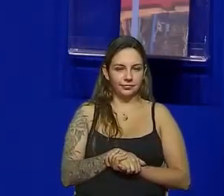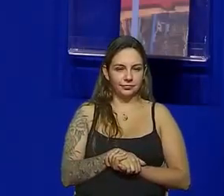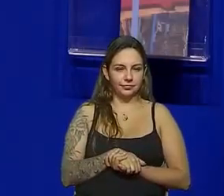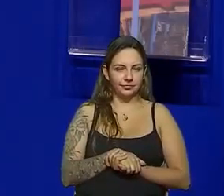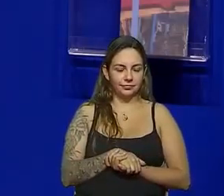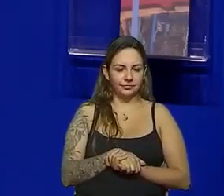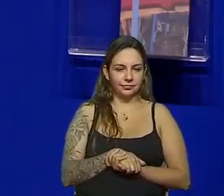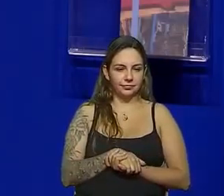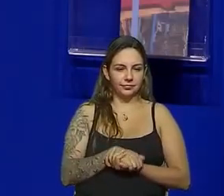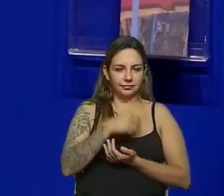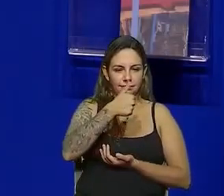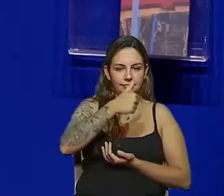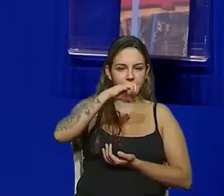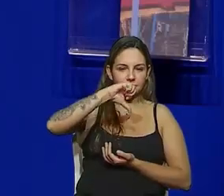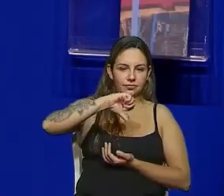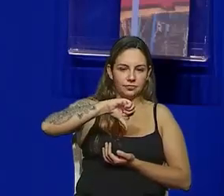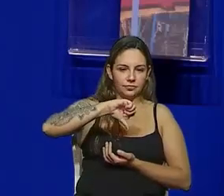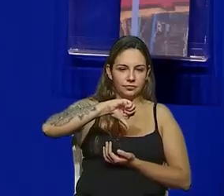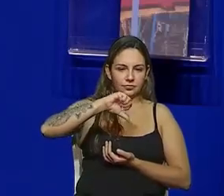Em